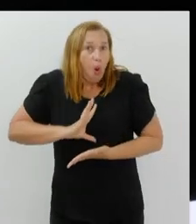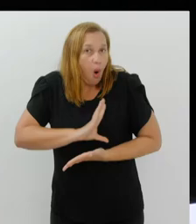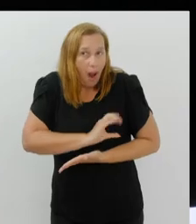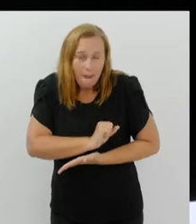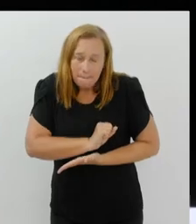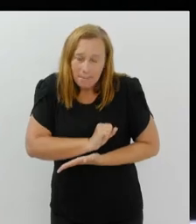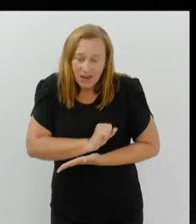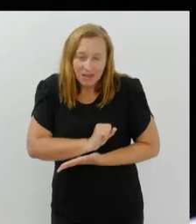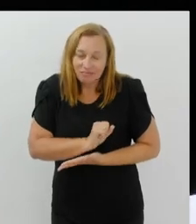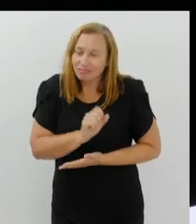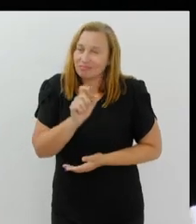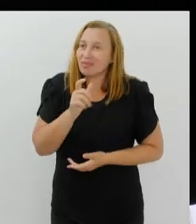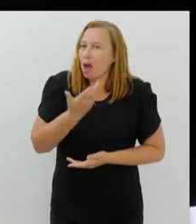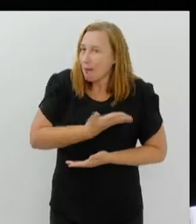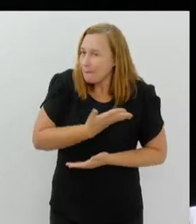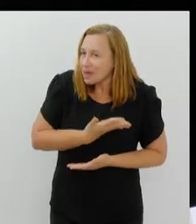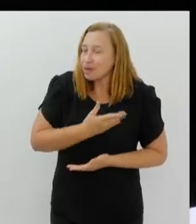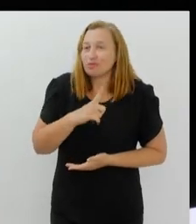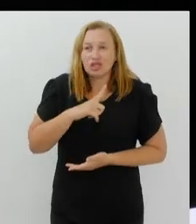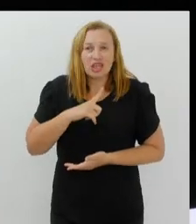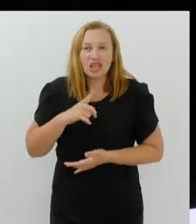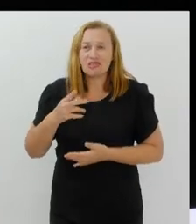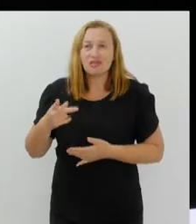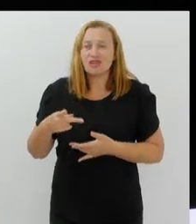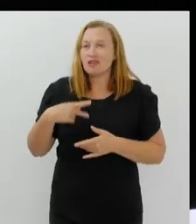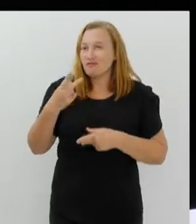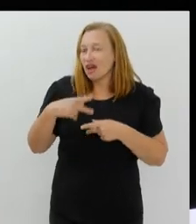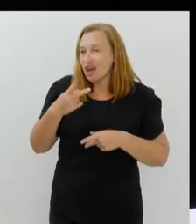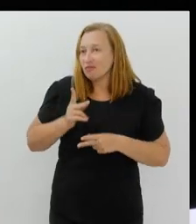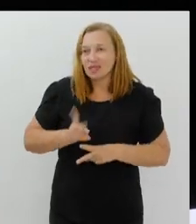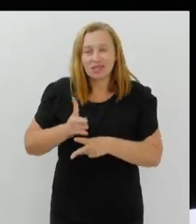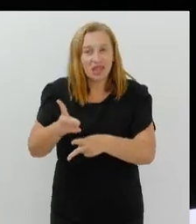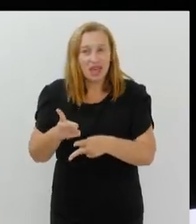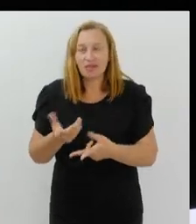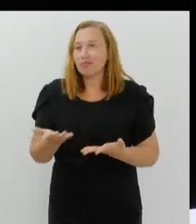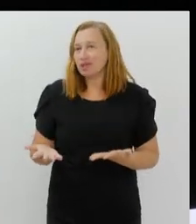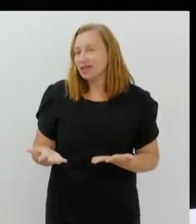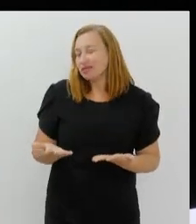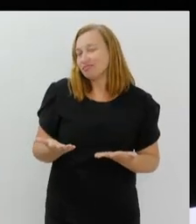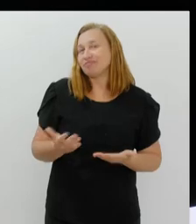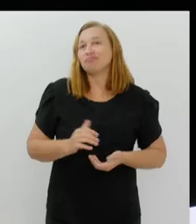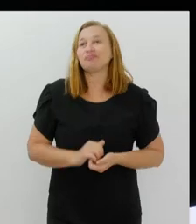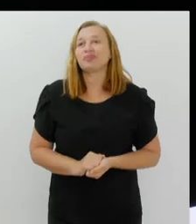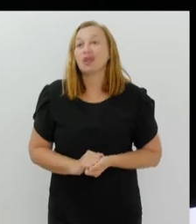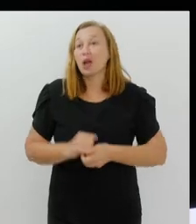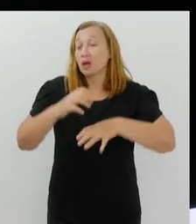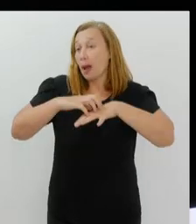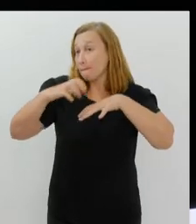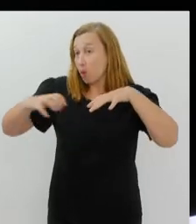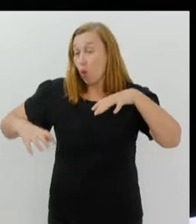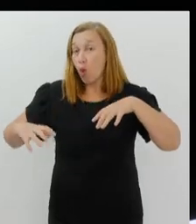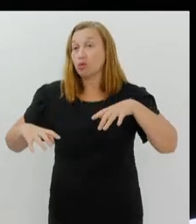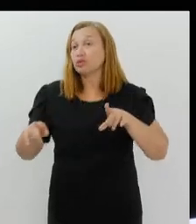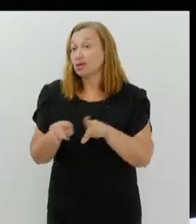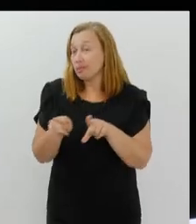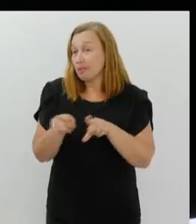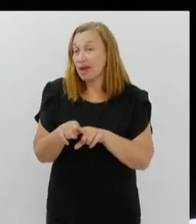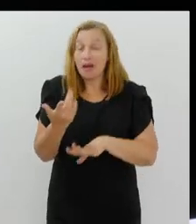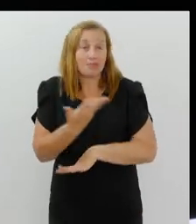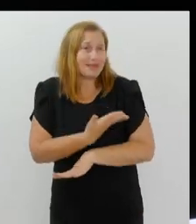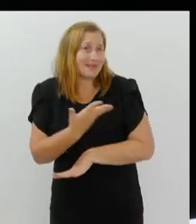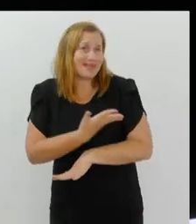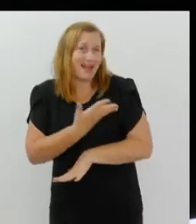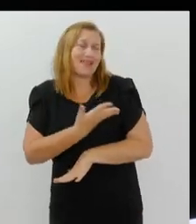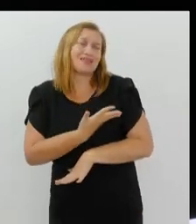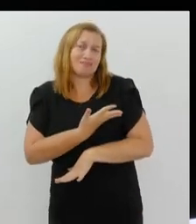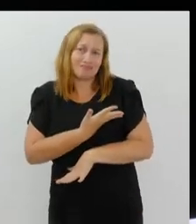sou apaixonada, tenho muitos amigos lá, a gente se fala sempre, frequenta. Tinham vários no meu coração na Porto. A gente criou uns